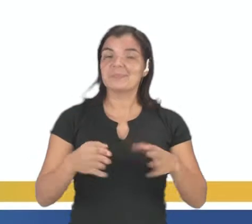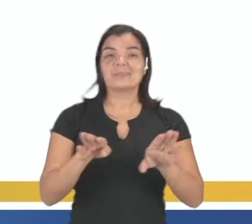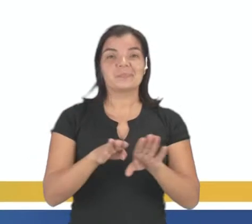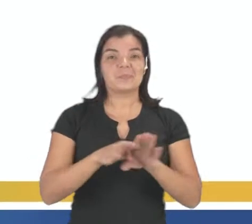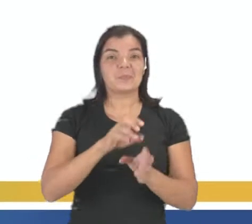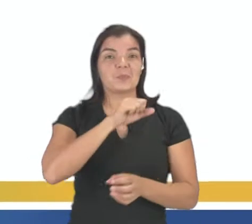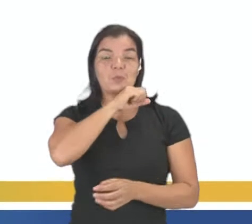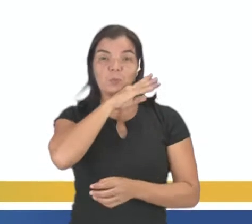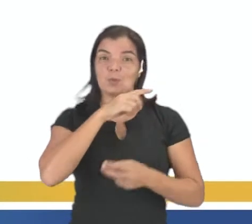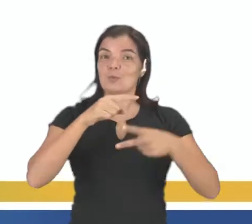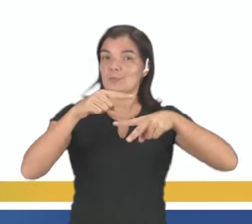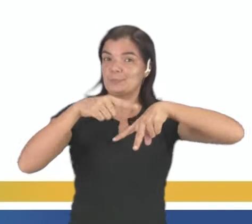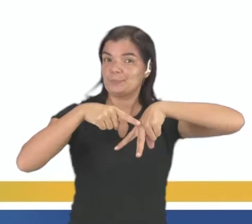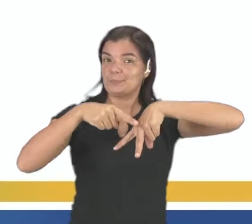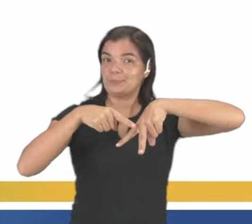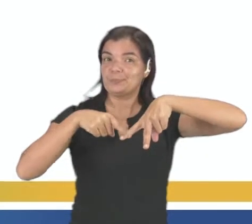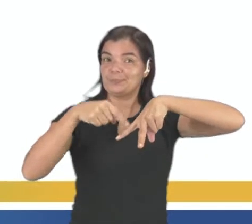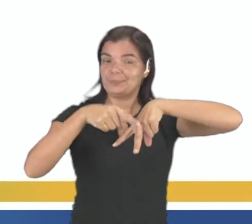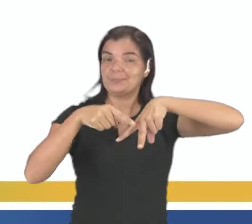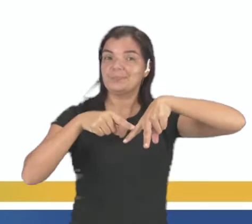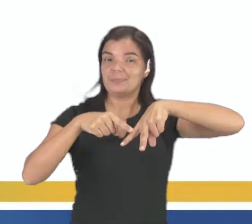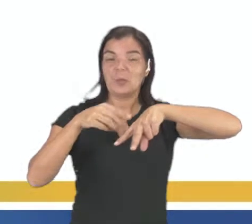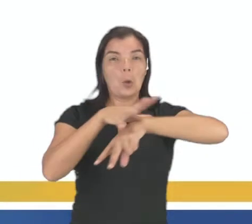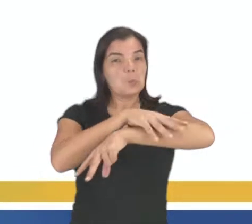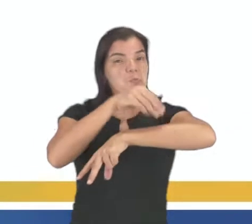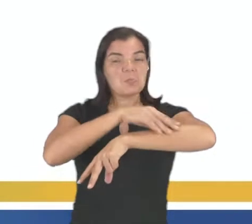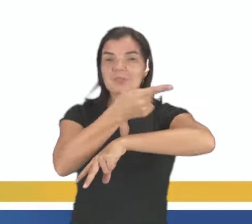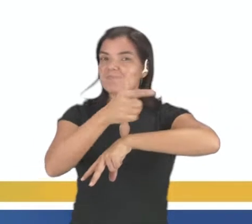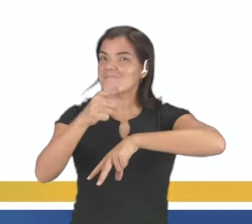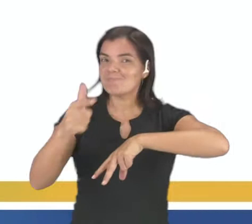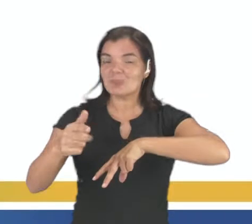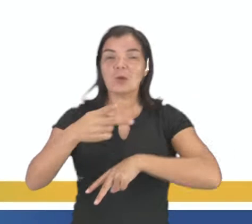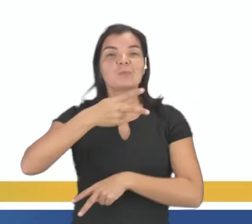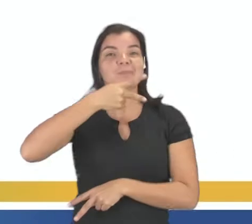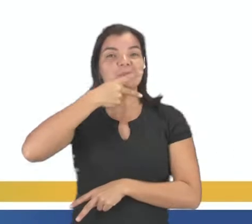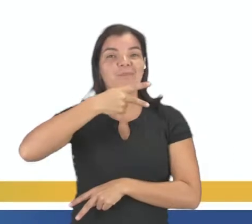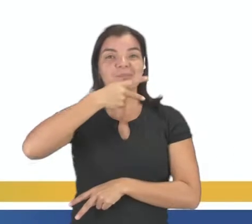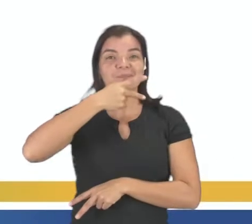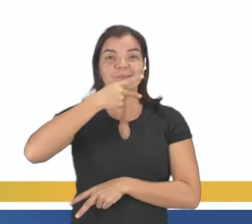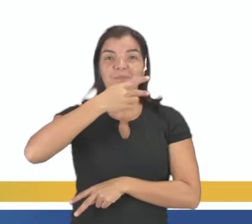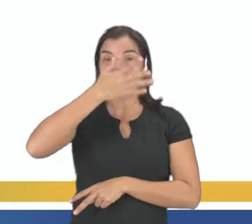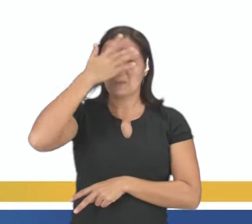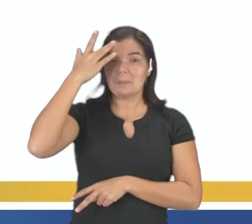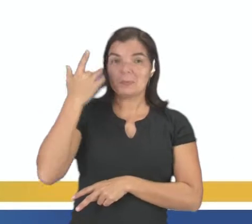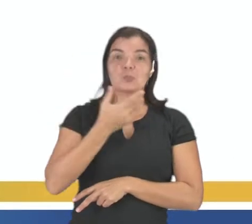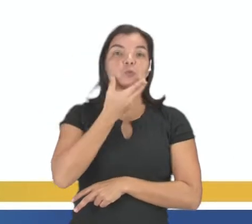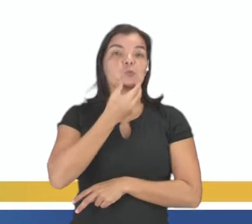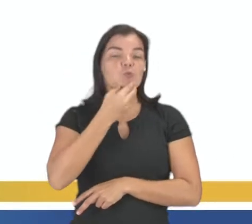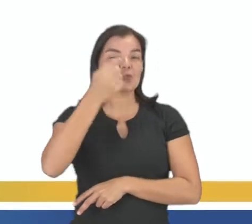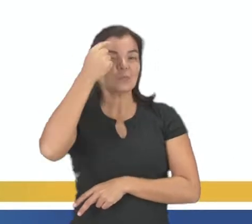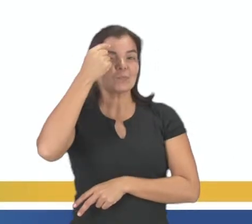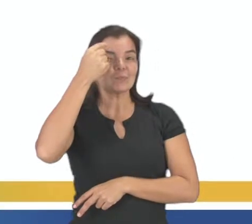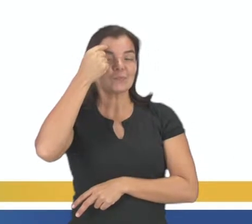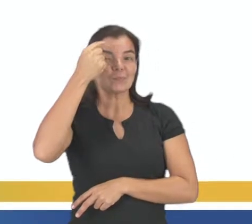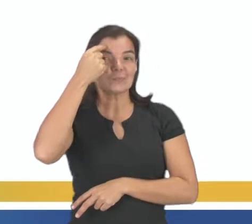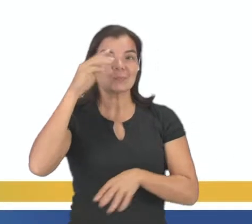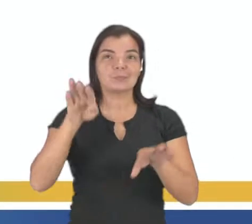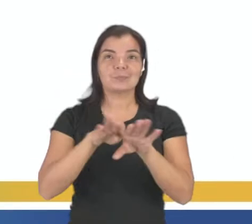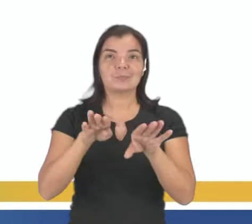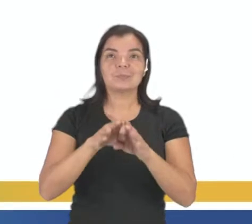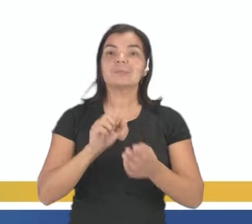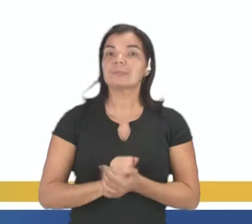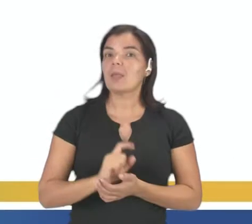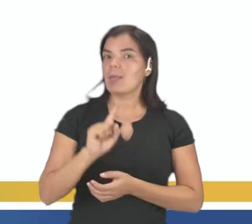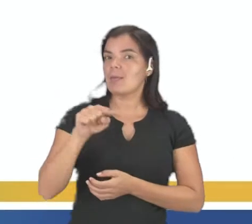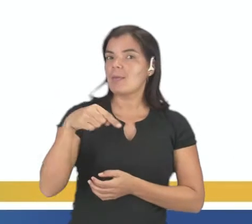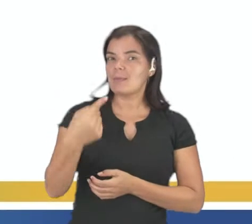animal de 2 patas, sem penas, como afirmava com graça Platão, um animal razoável, como pensavam os estoicos